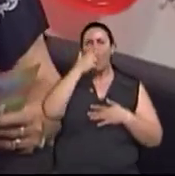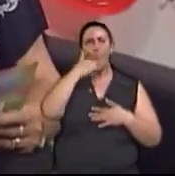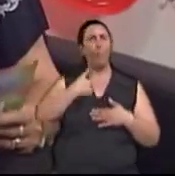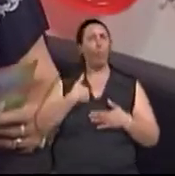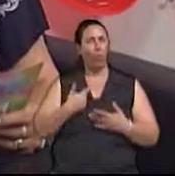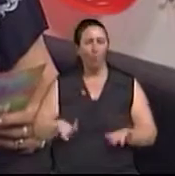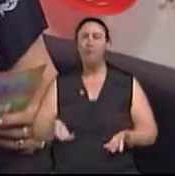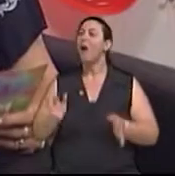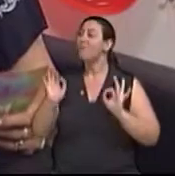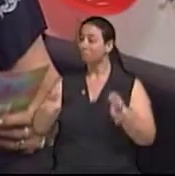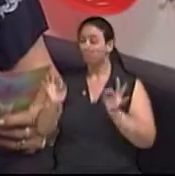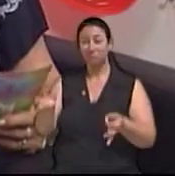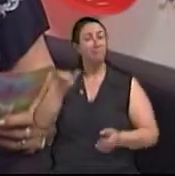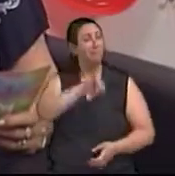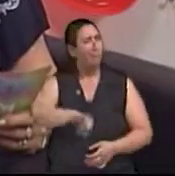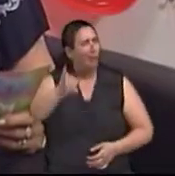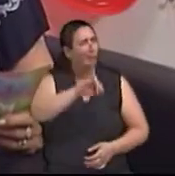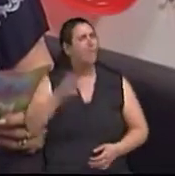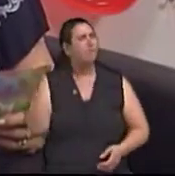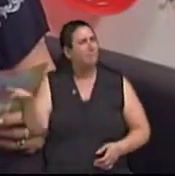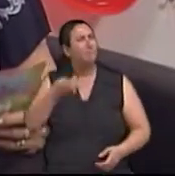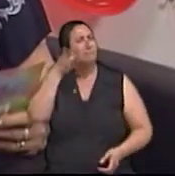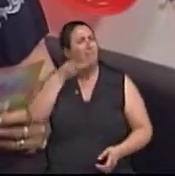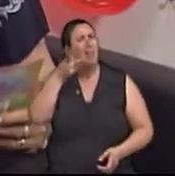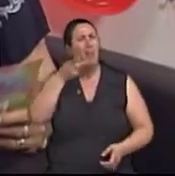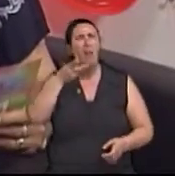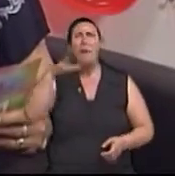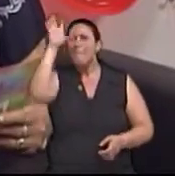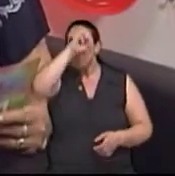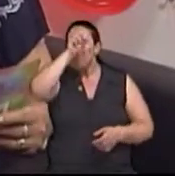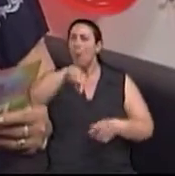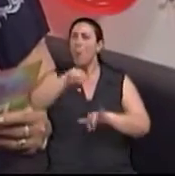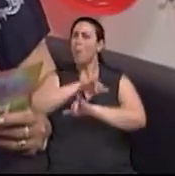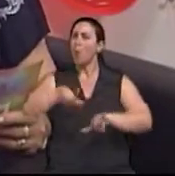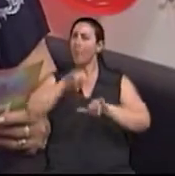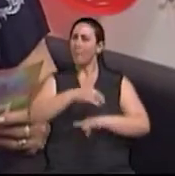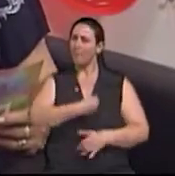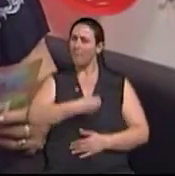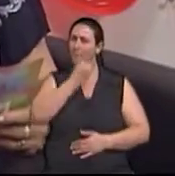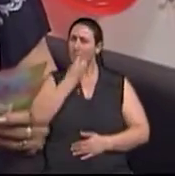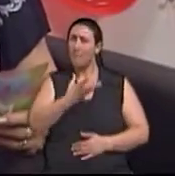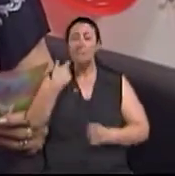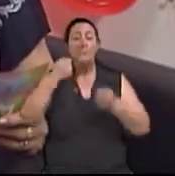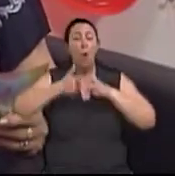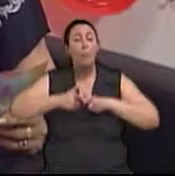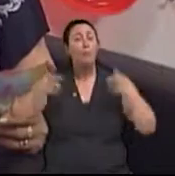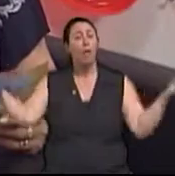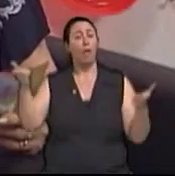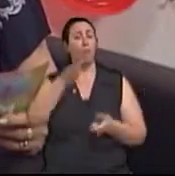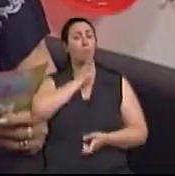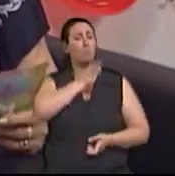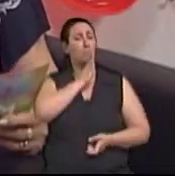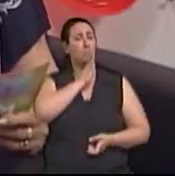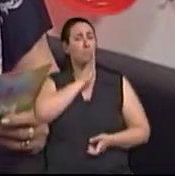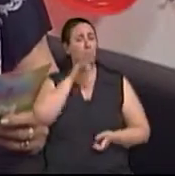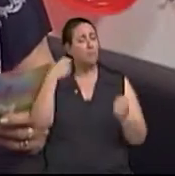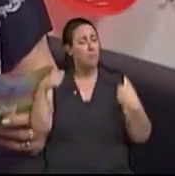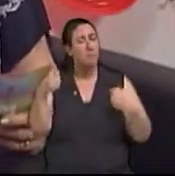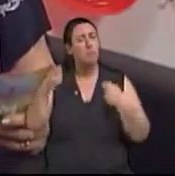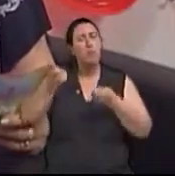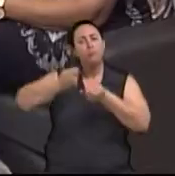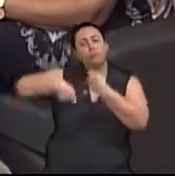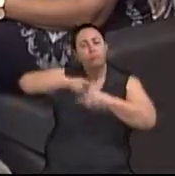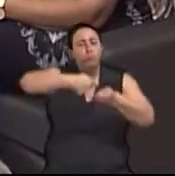Com certeza a gente troca ideias para aumentar o conhecimento e aumentar o conhecimento aumenta a capacidade de